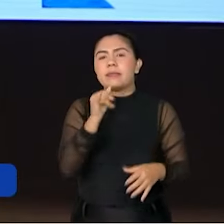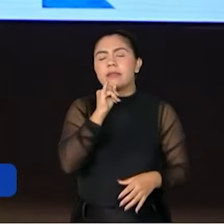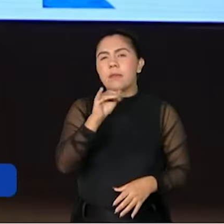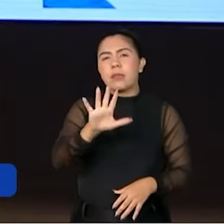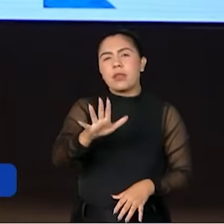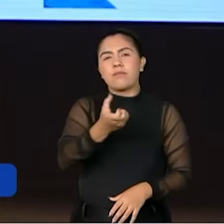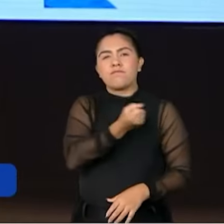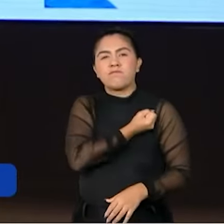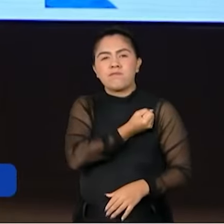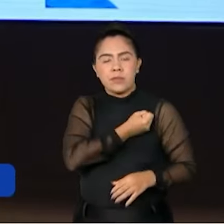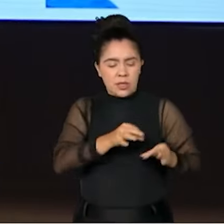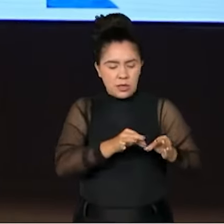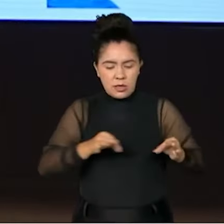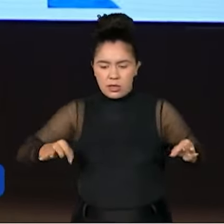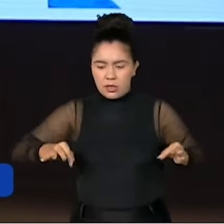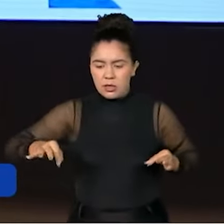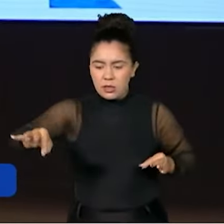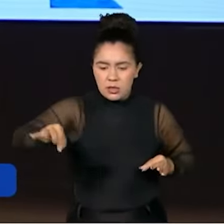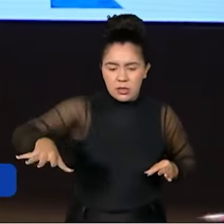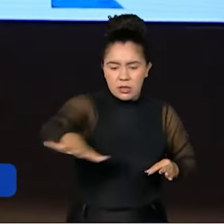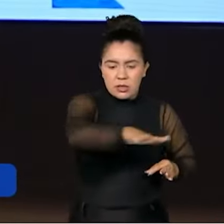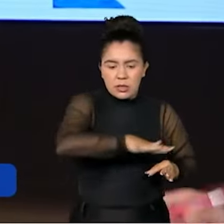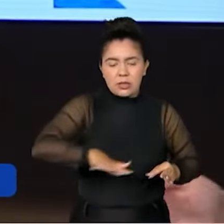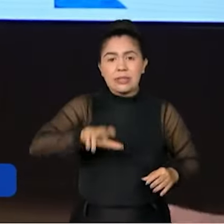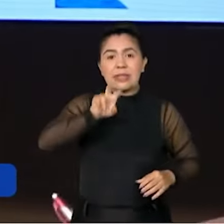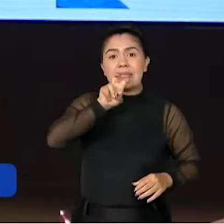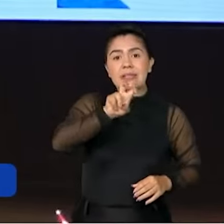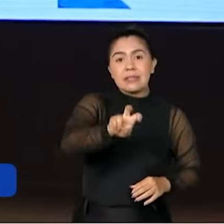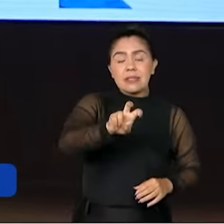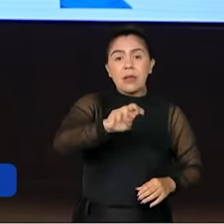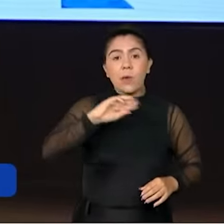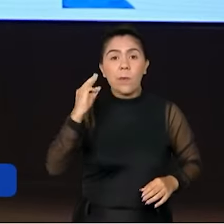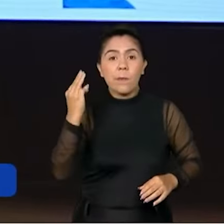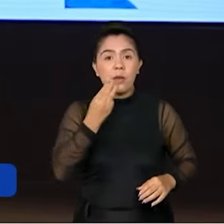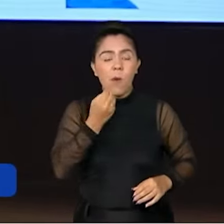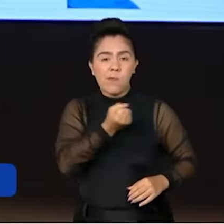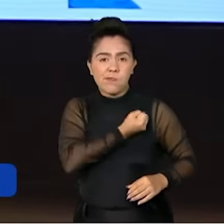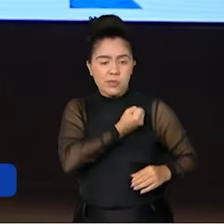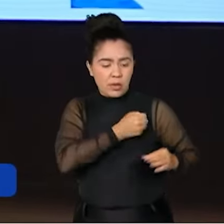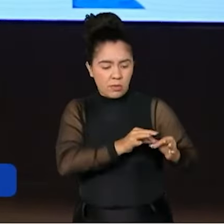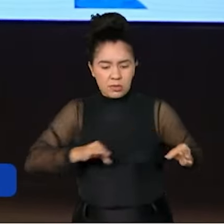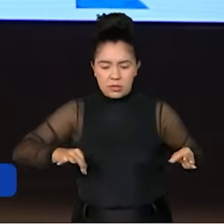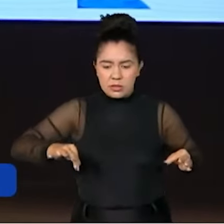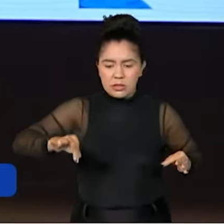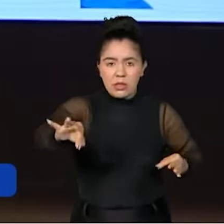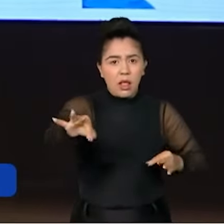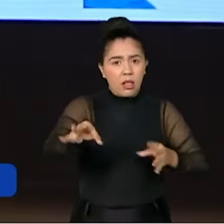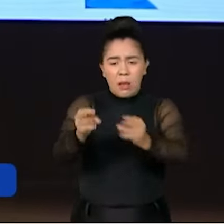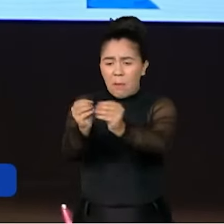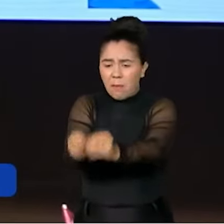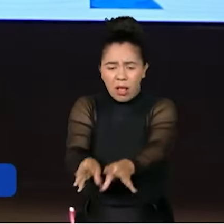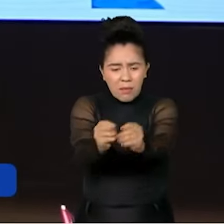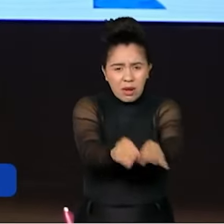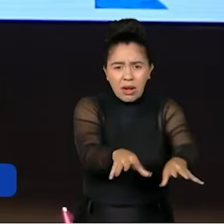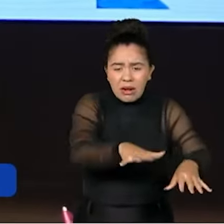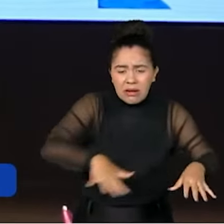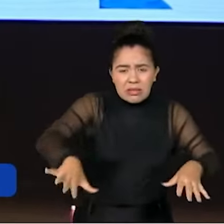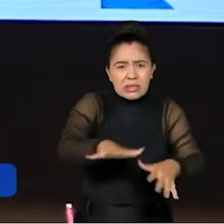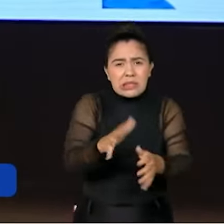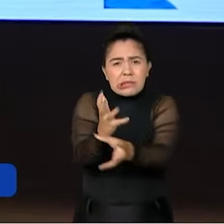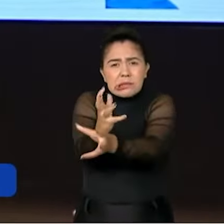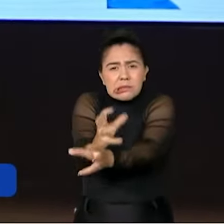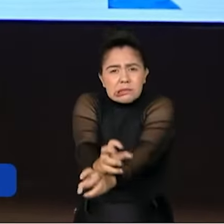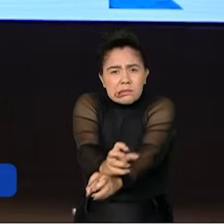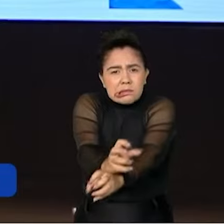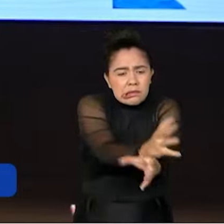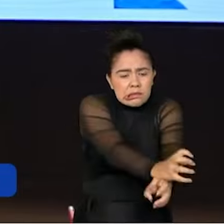quase 5 milhões de quilômetros quadrados, com matéria orgânica muito seca, em processo